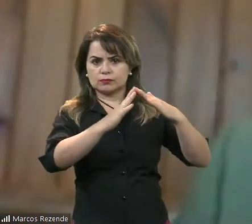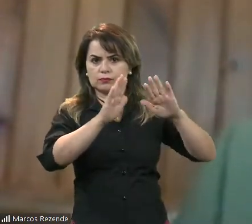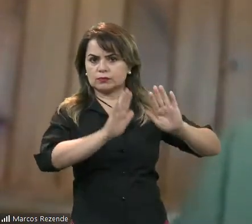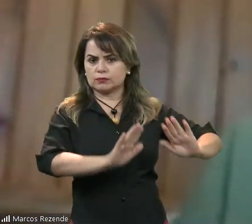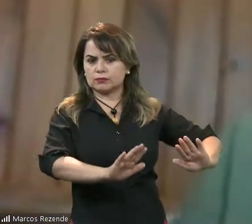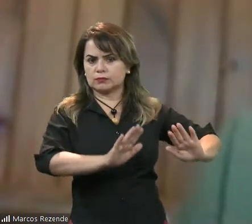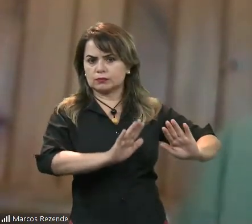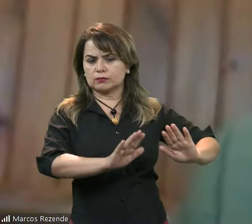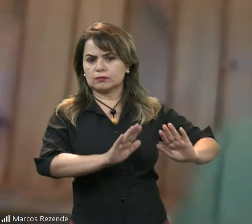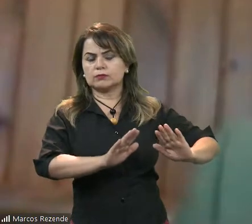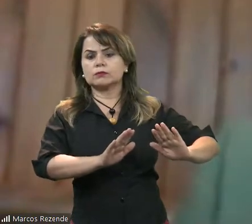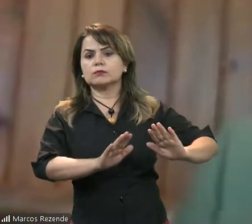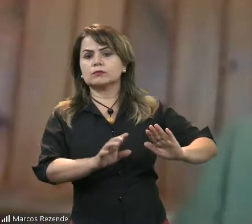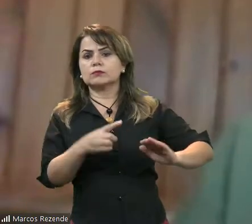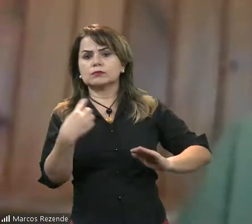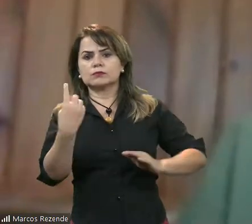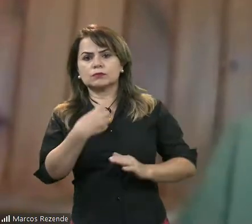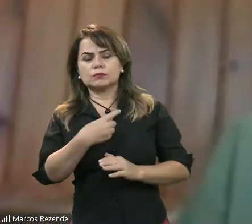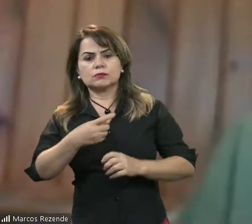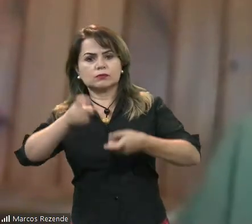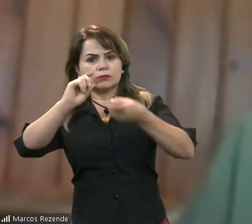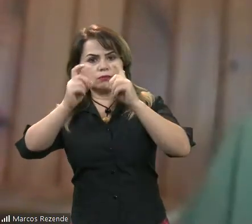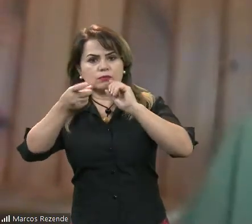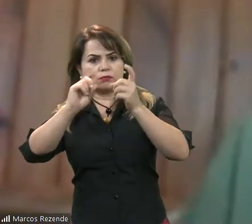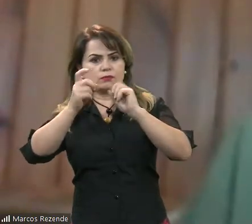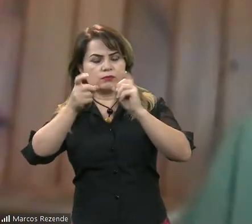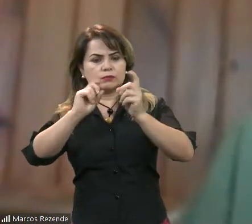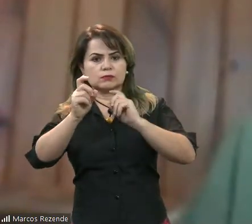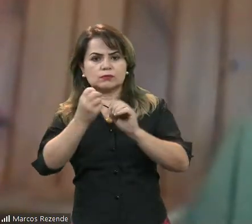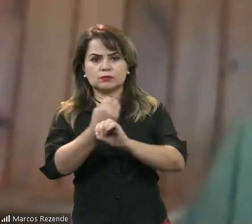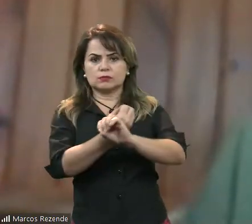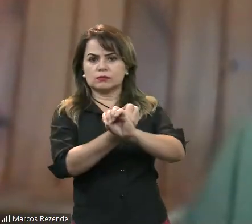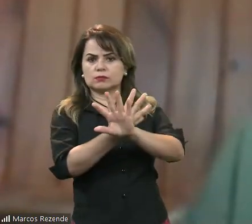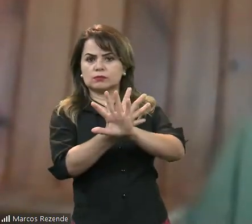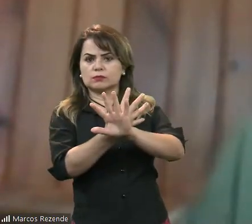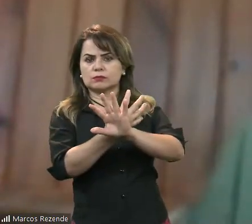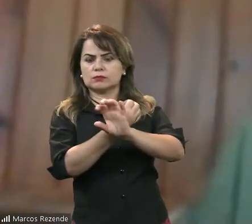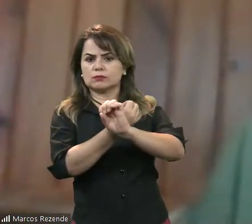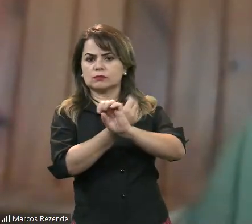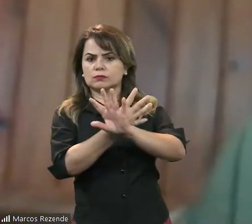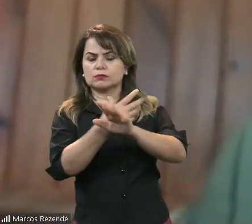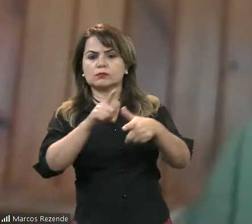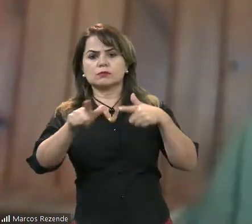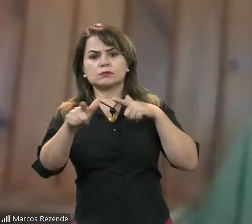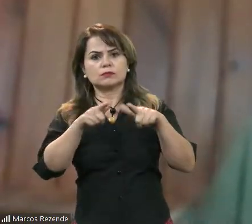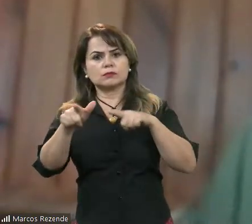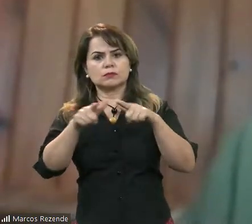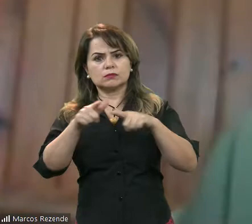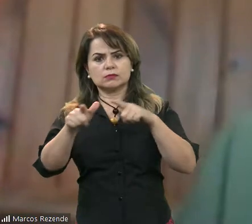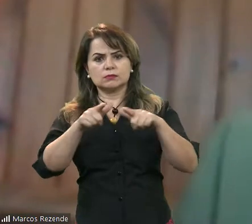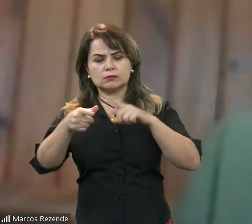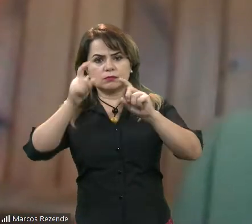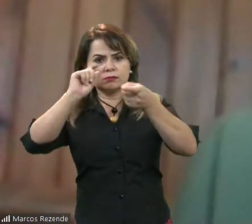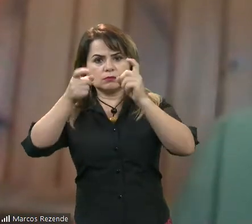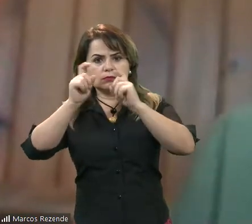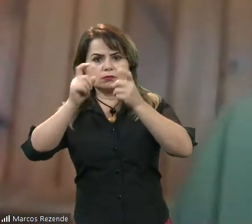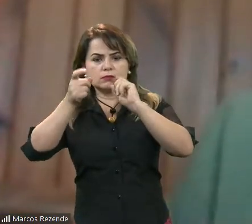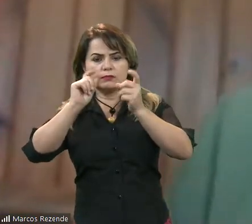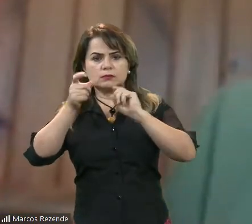do Covid, nós... efetivamente continuássemos a prestar serviço, a trabalhar pela nossa